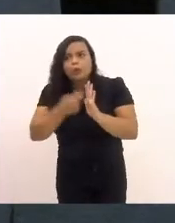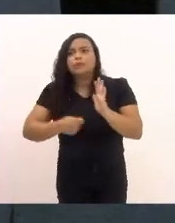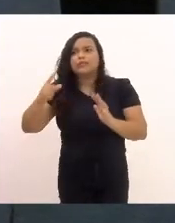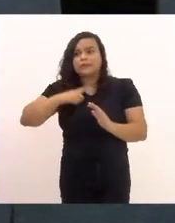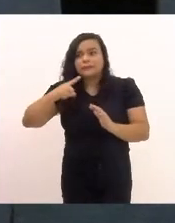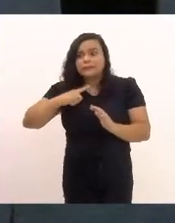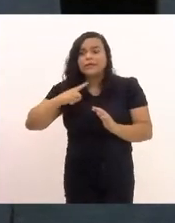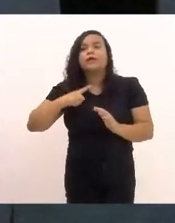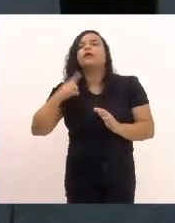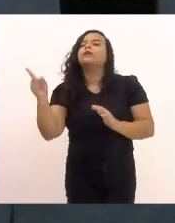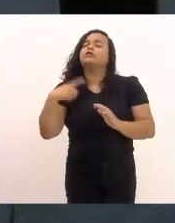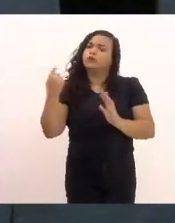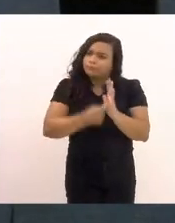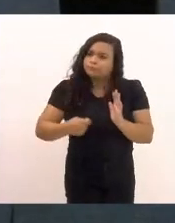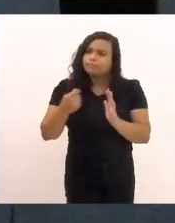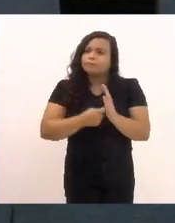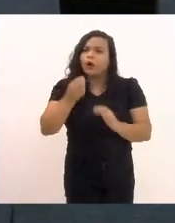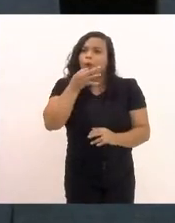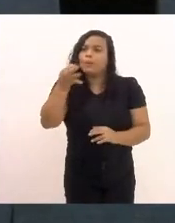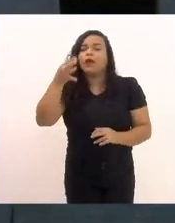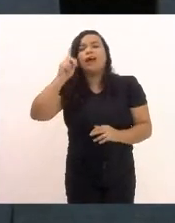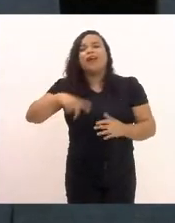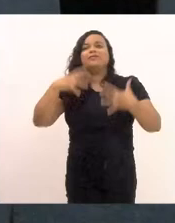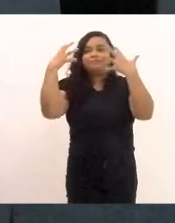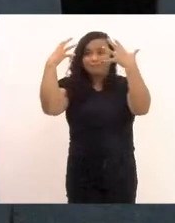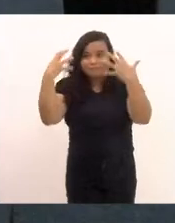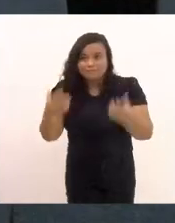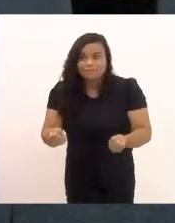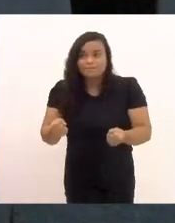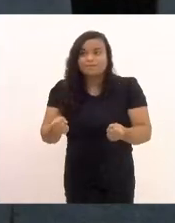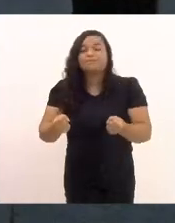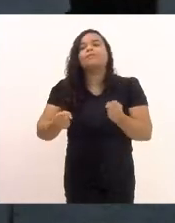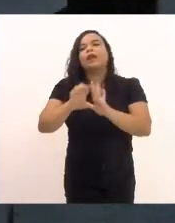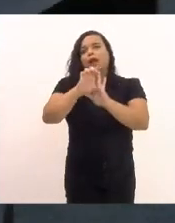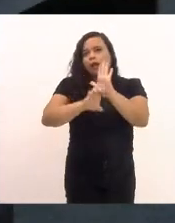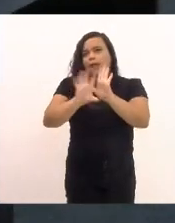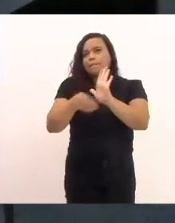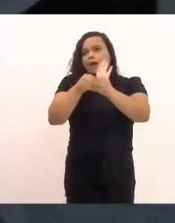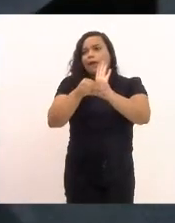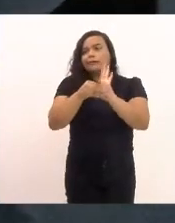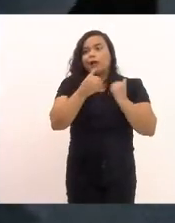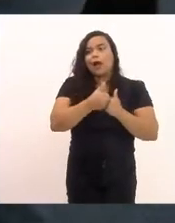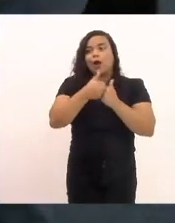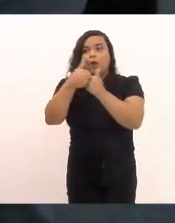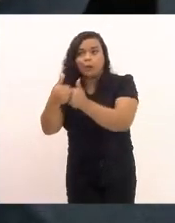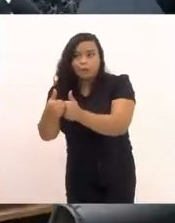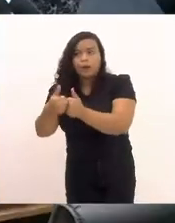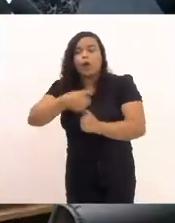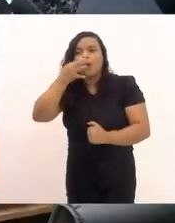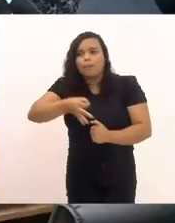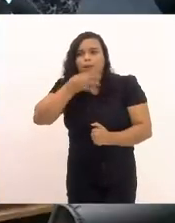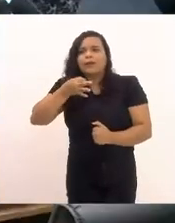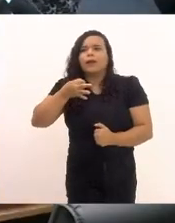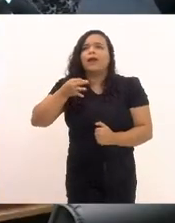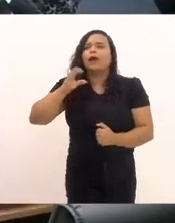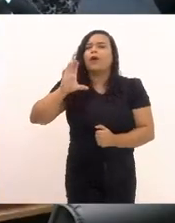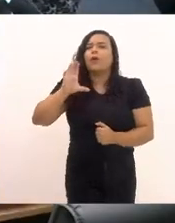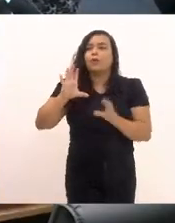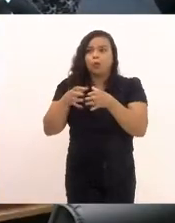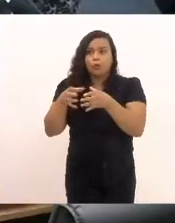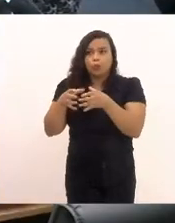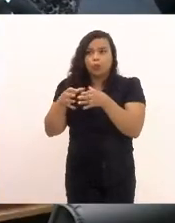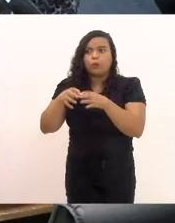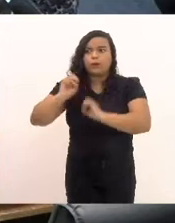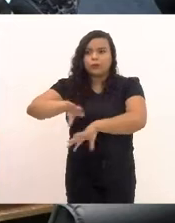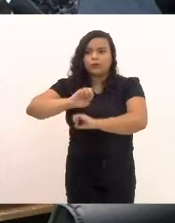e o nosso parecer é favorável com emendas, acompanhando o parecer da Comissão de Educação. Obrigado, deputado.